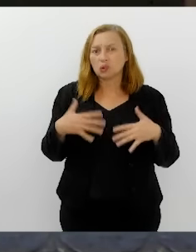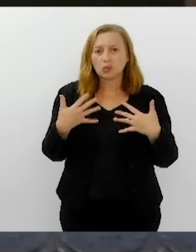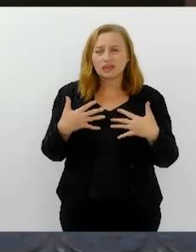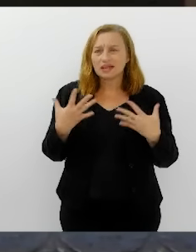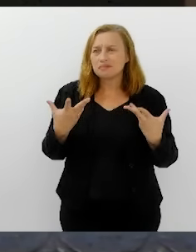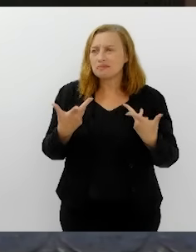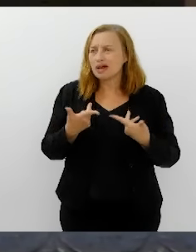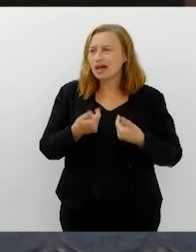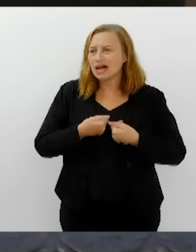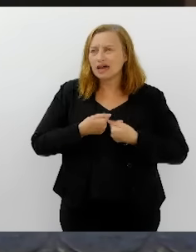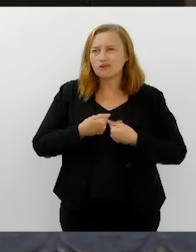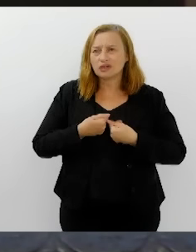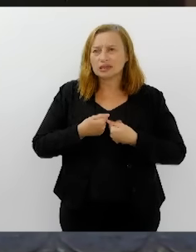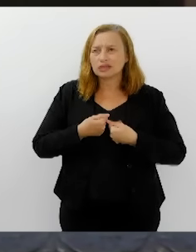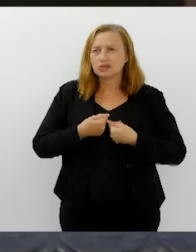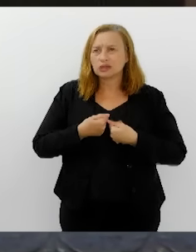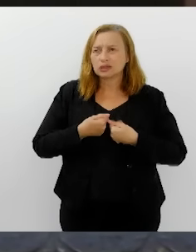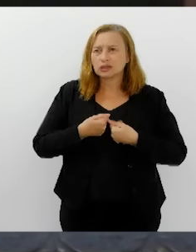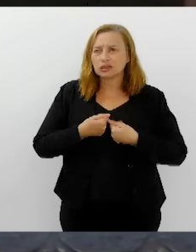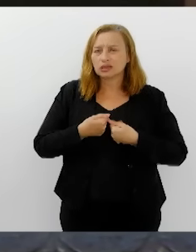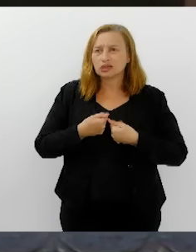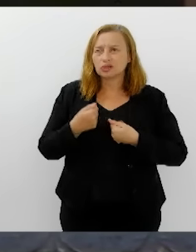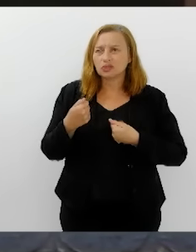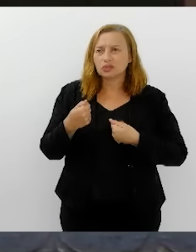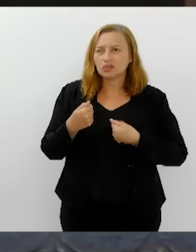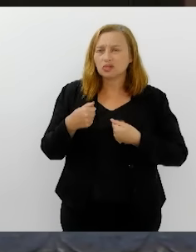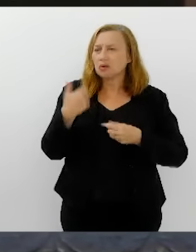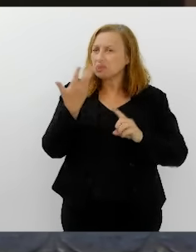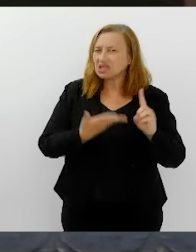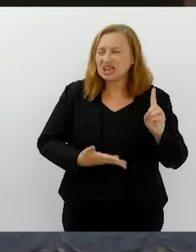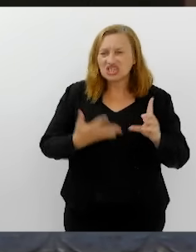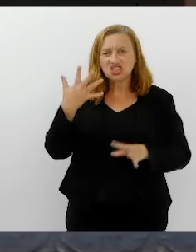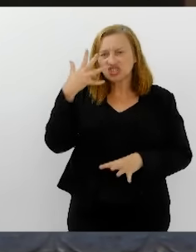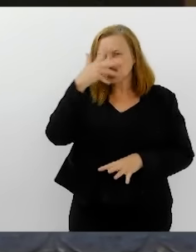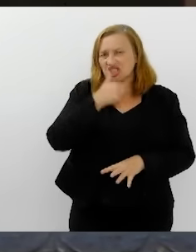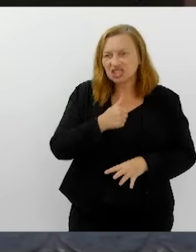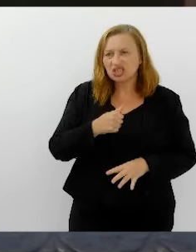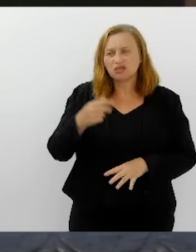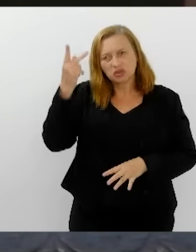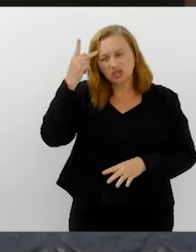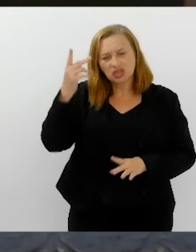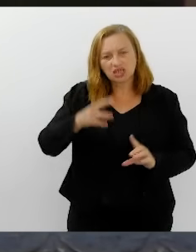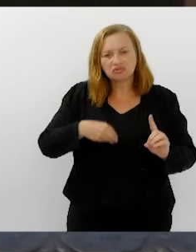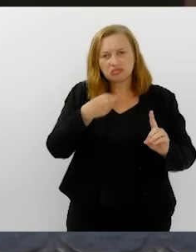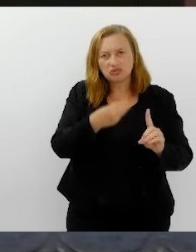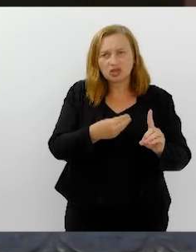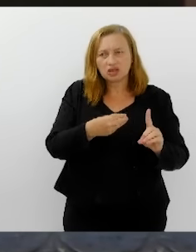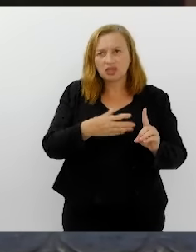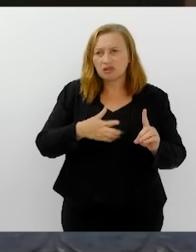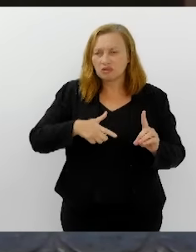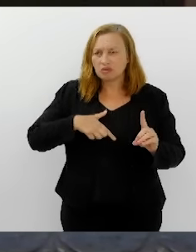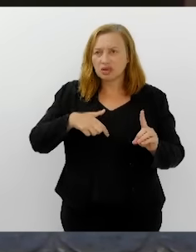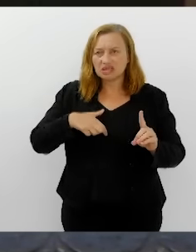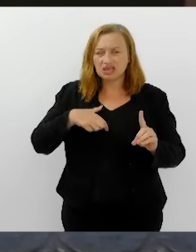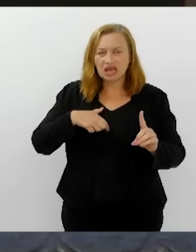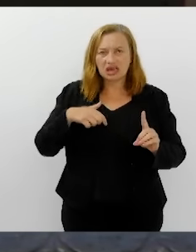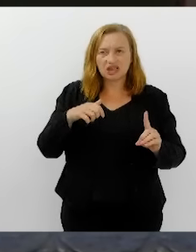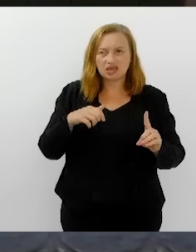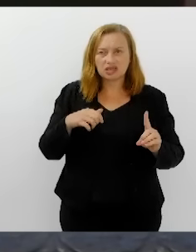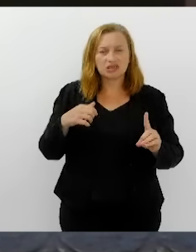linda, que homenagem linda, um Estado dando uma honraria. Eu nunca podia imaginar